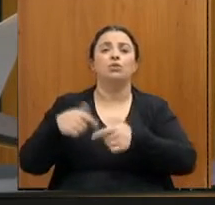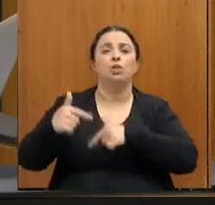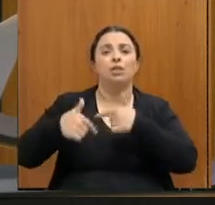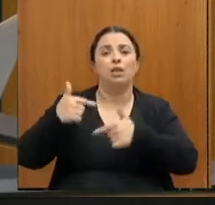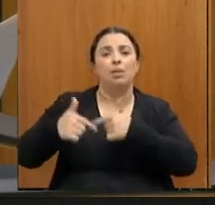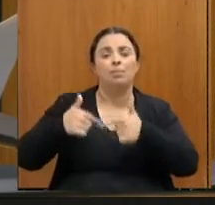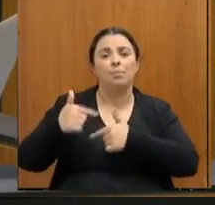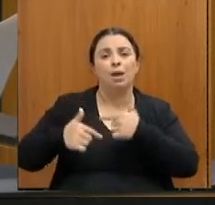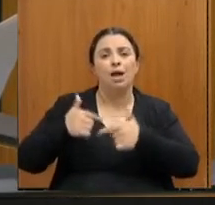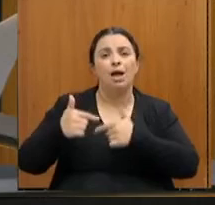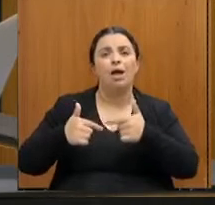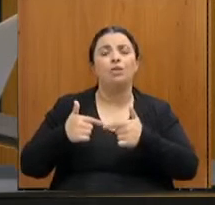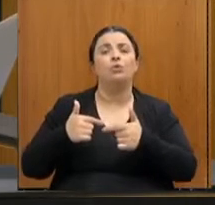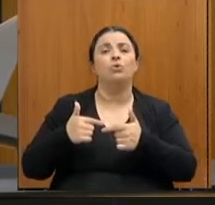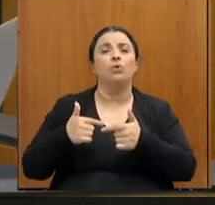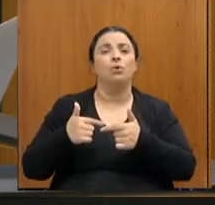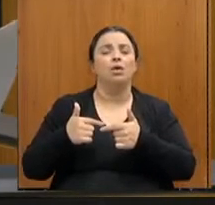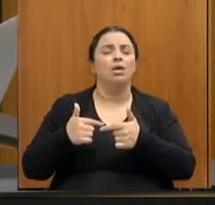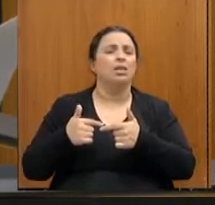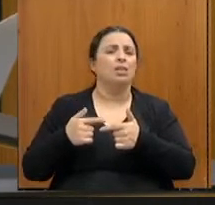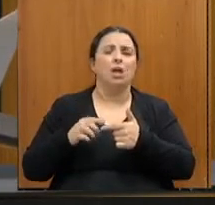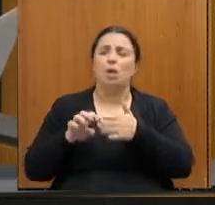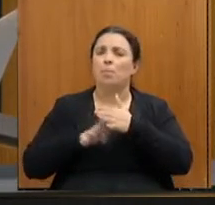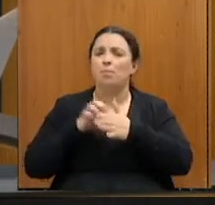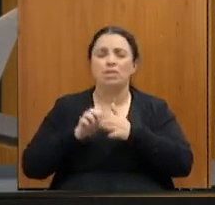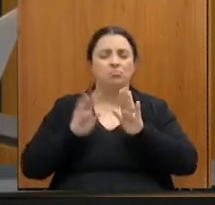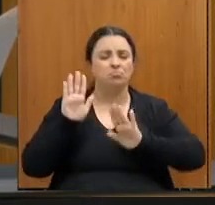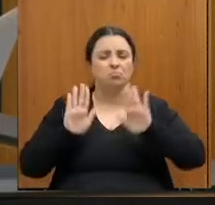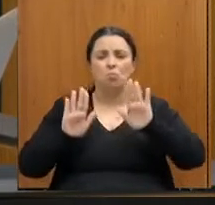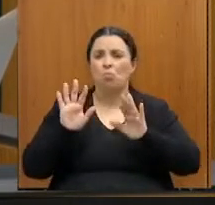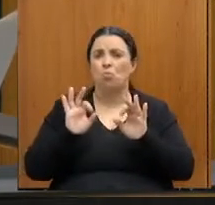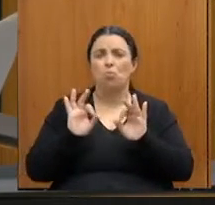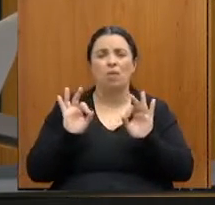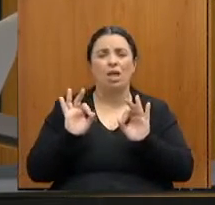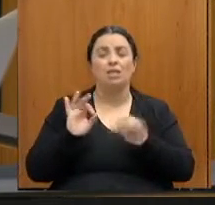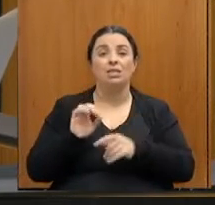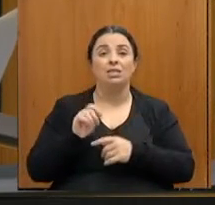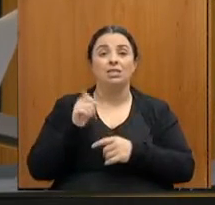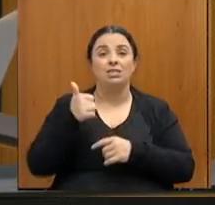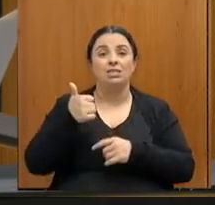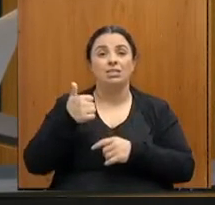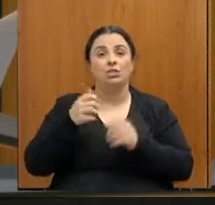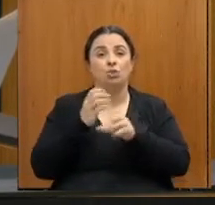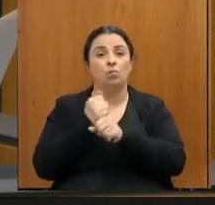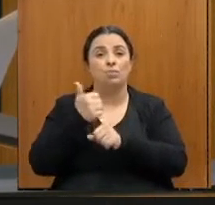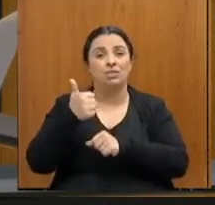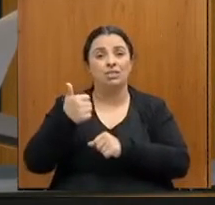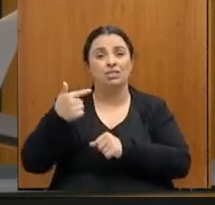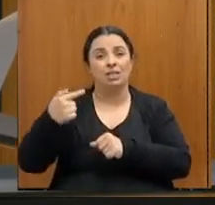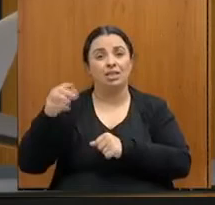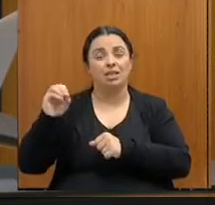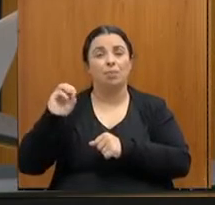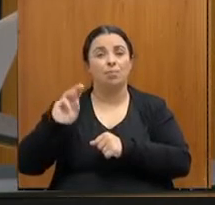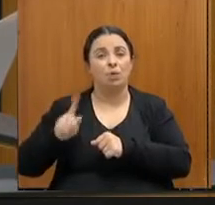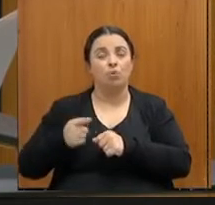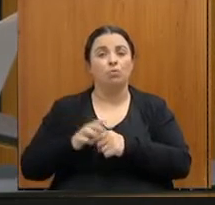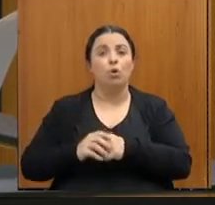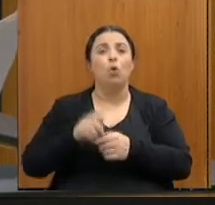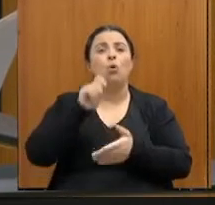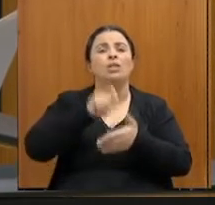do presidente da empresa sem licitação sem licitação 170 mil contratação de quatro escritórios de